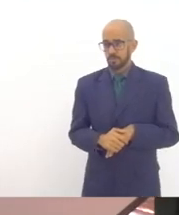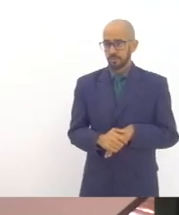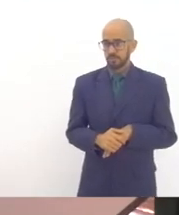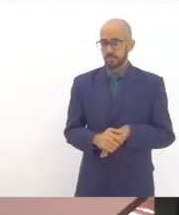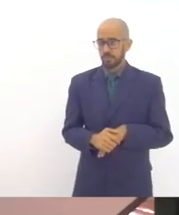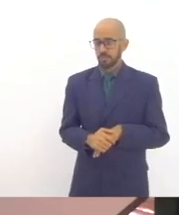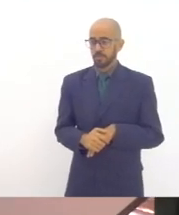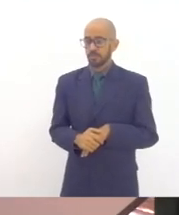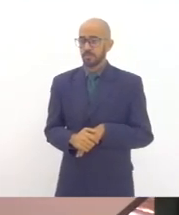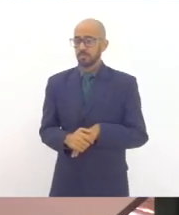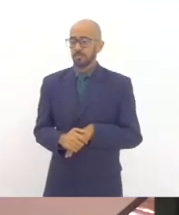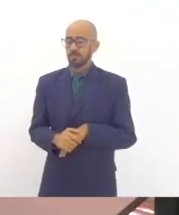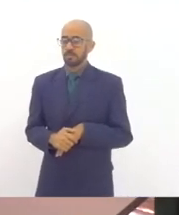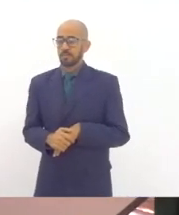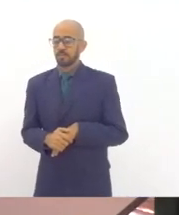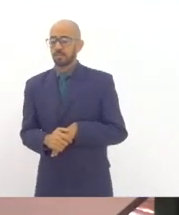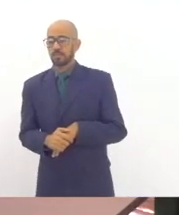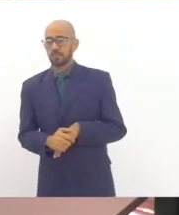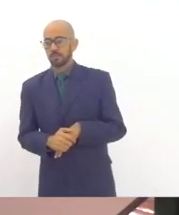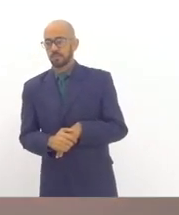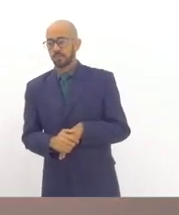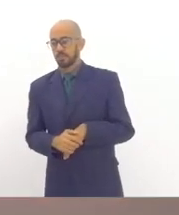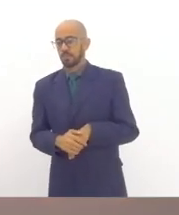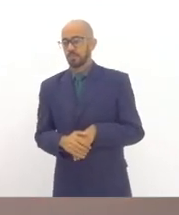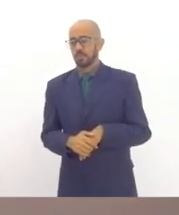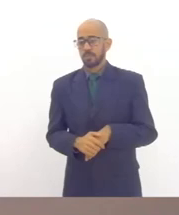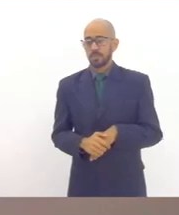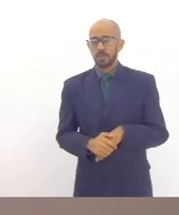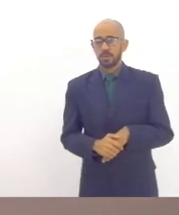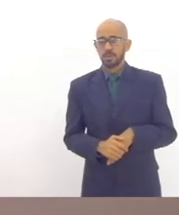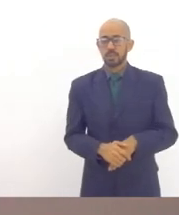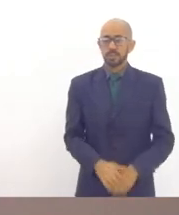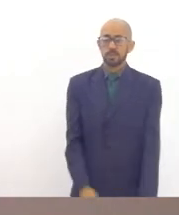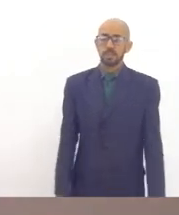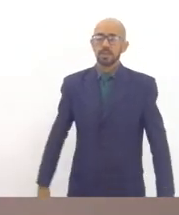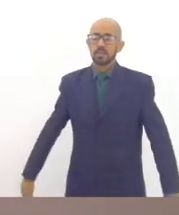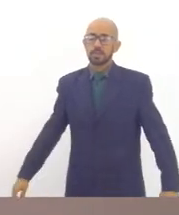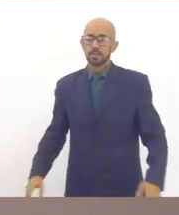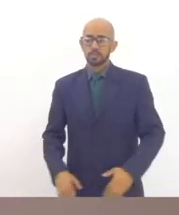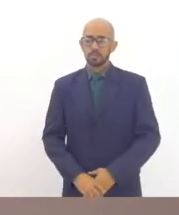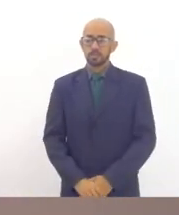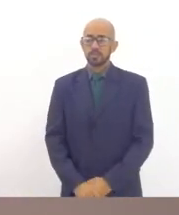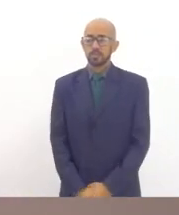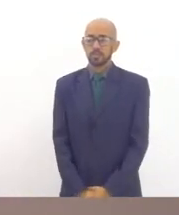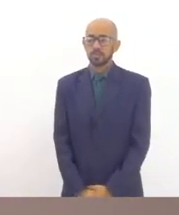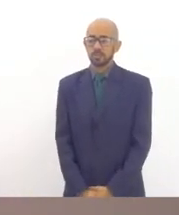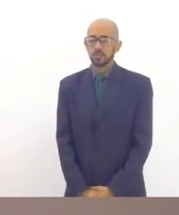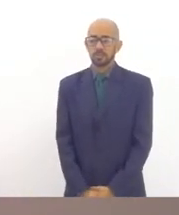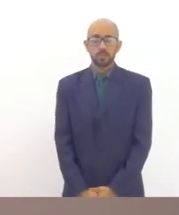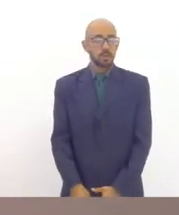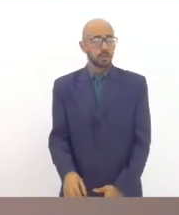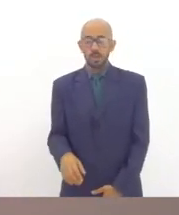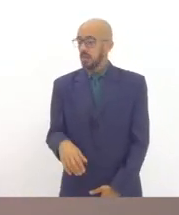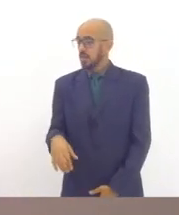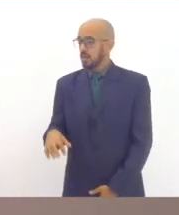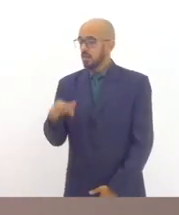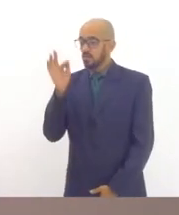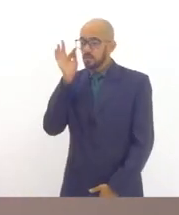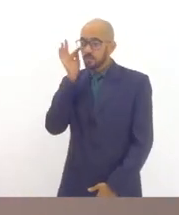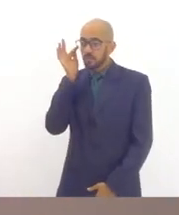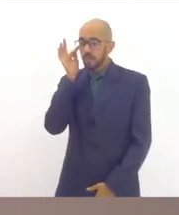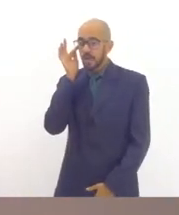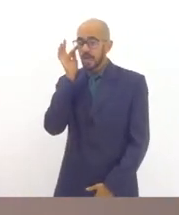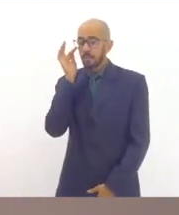Obrigada. Me ouvem? Sim. Obrigada, bom dia. Como o deputado Flávio Serafini já disse, eu sou Del